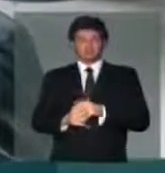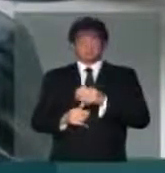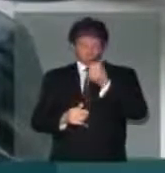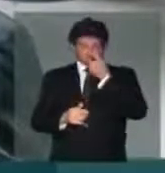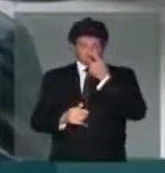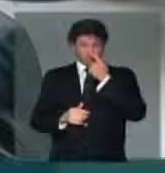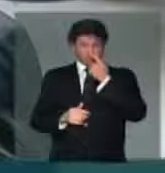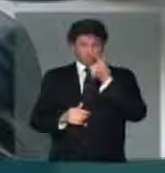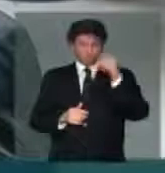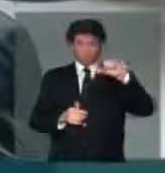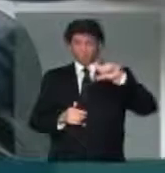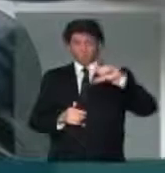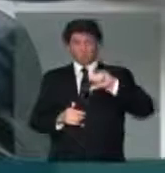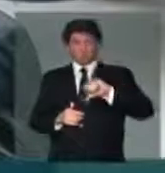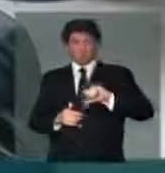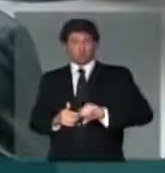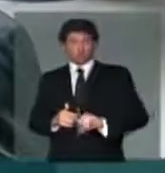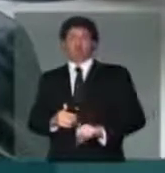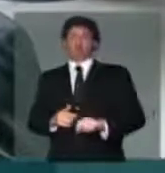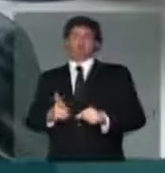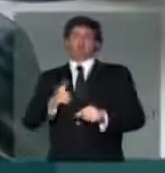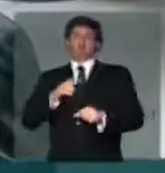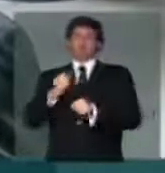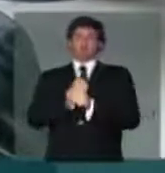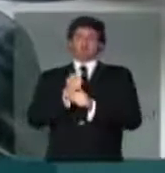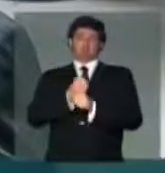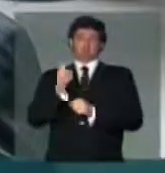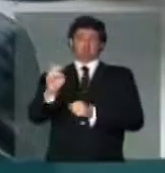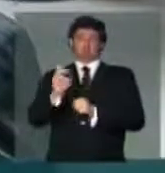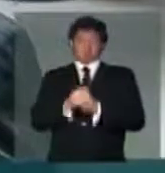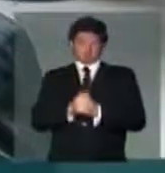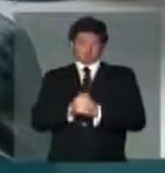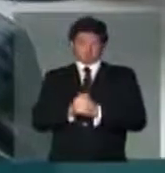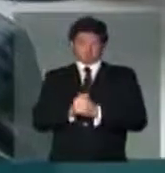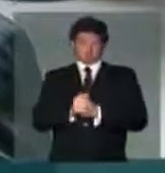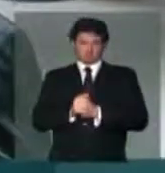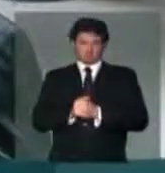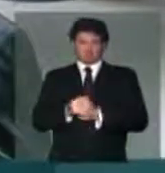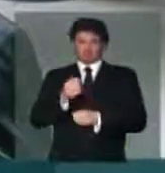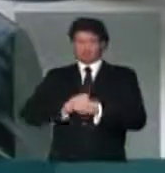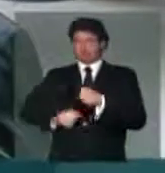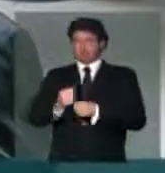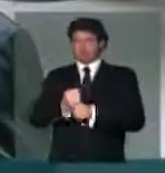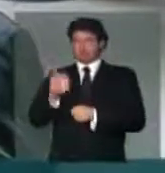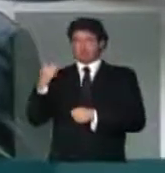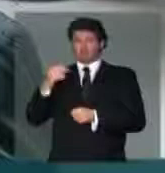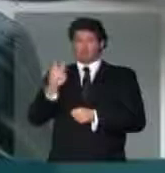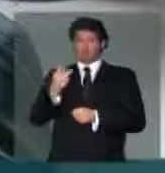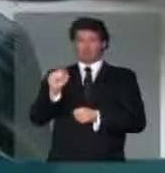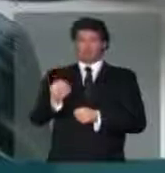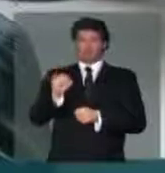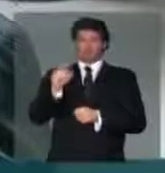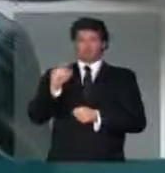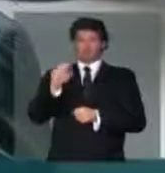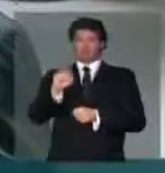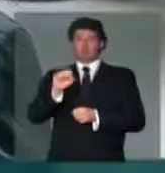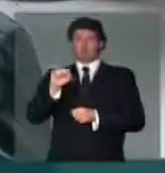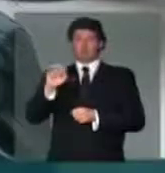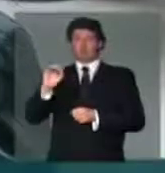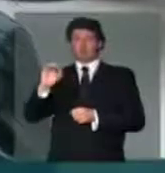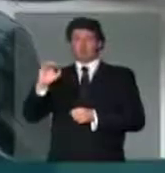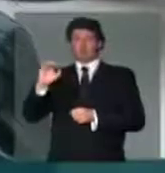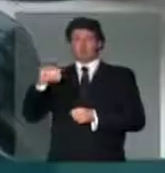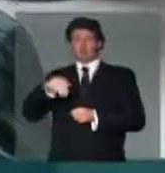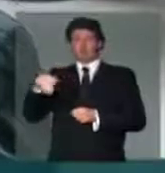A situação dentro de 5 anos, quando o ano passado foram 2.880 milímetros, mas